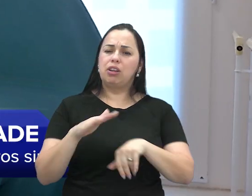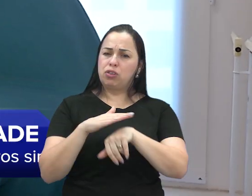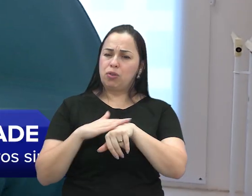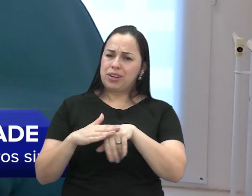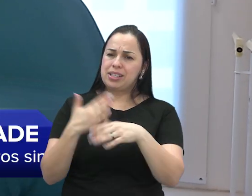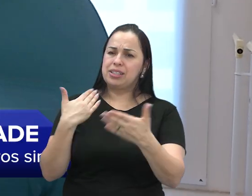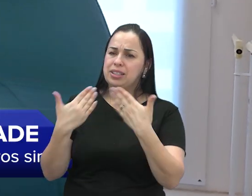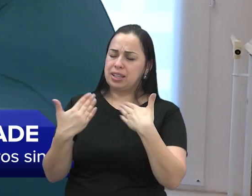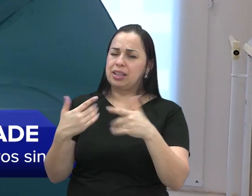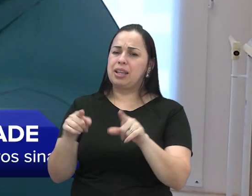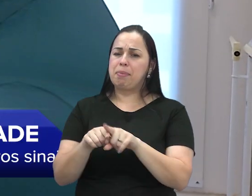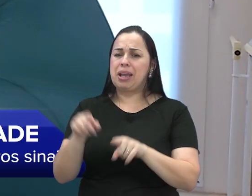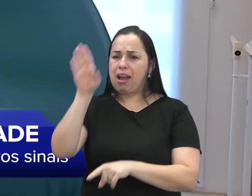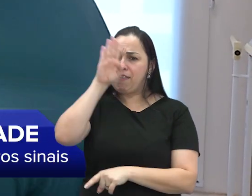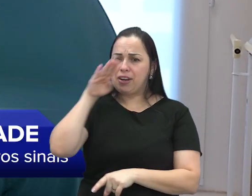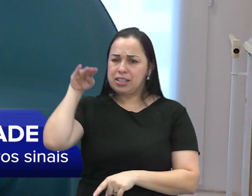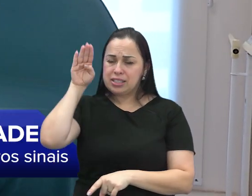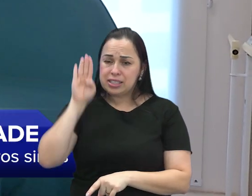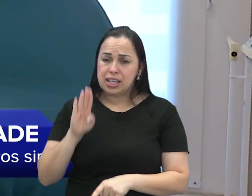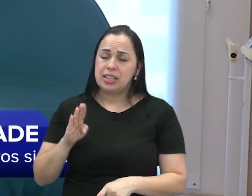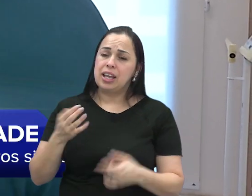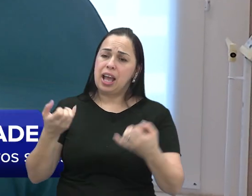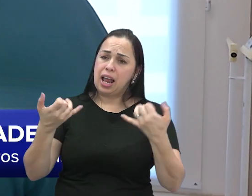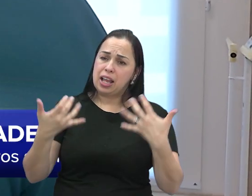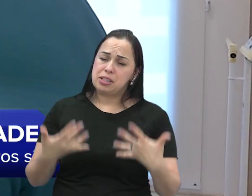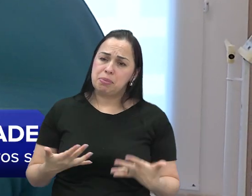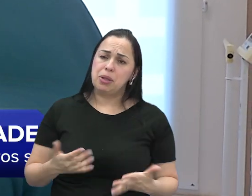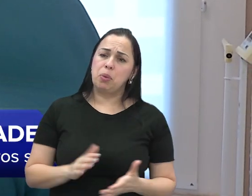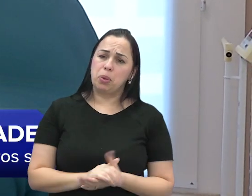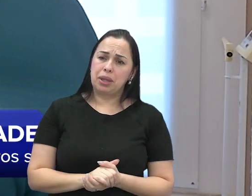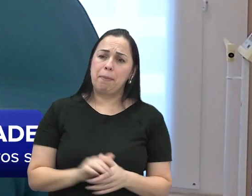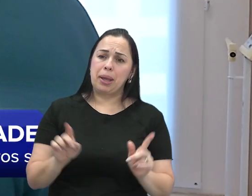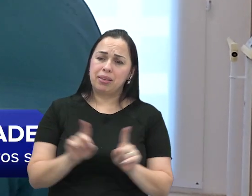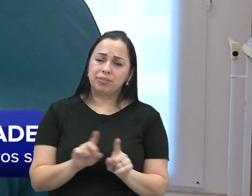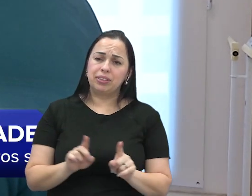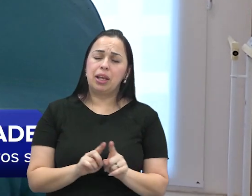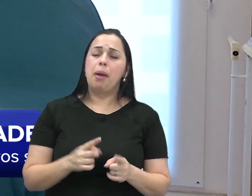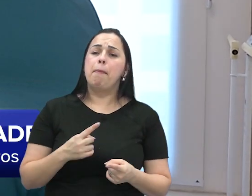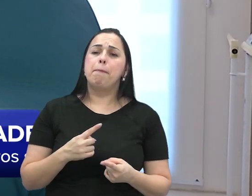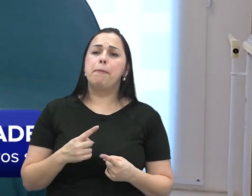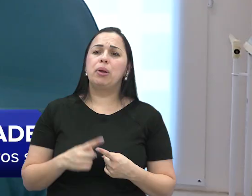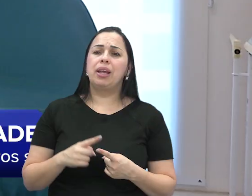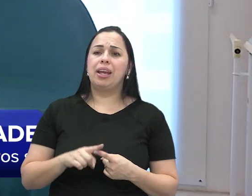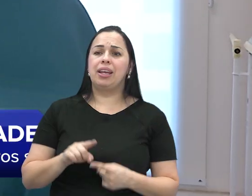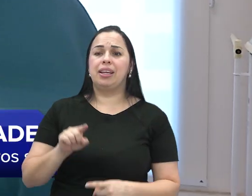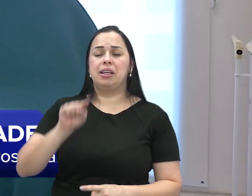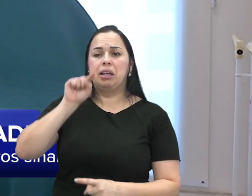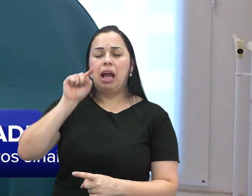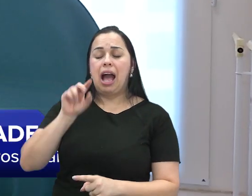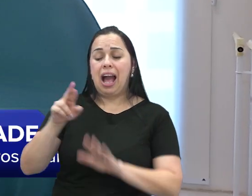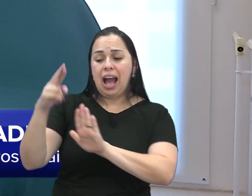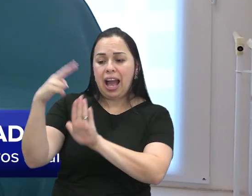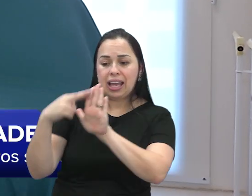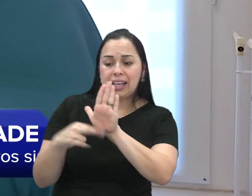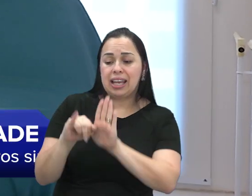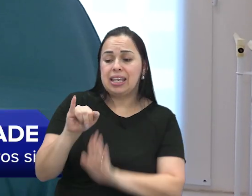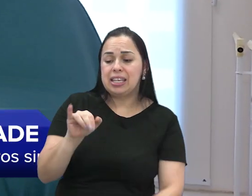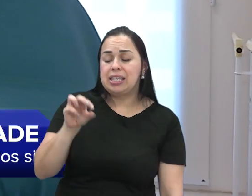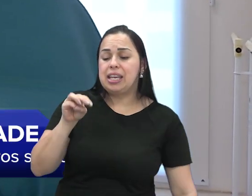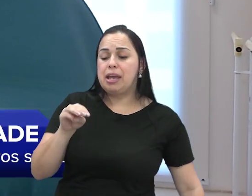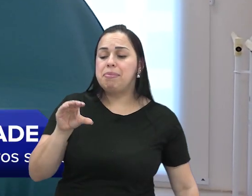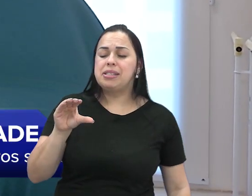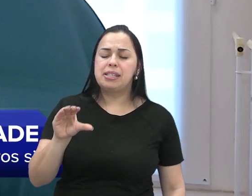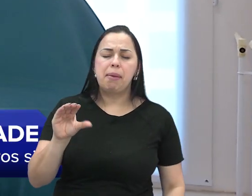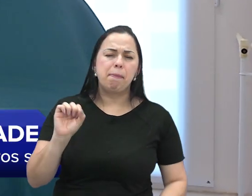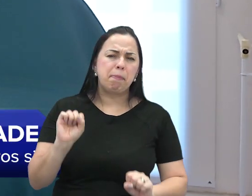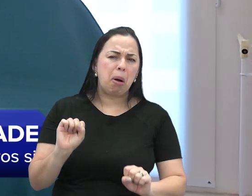gente estava conversando, que a Francine destacou agora no nosso jornal, por que considerar apenas o IMC pode ser um